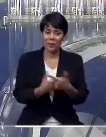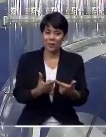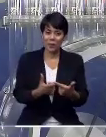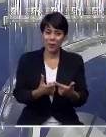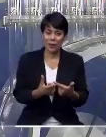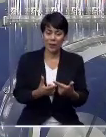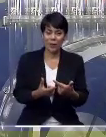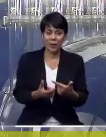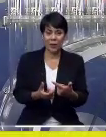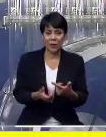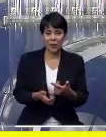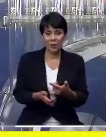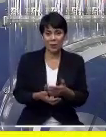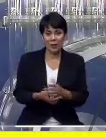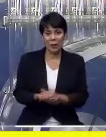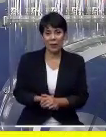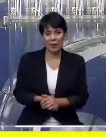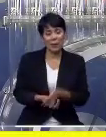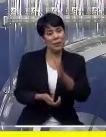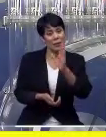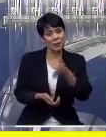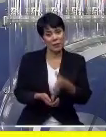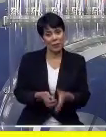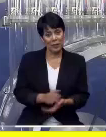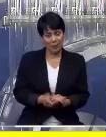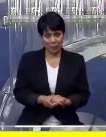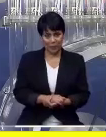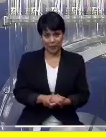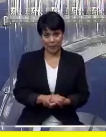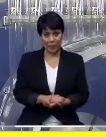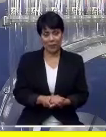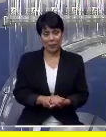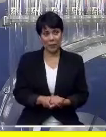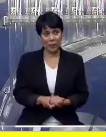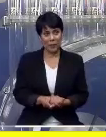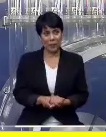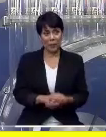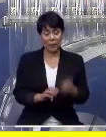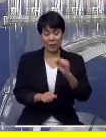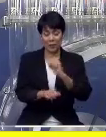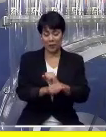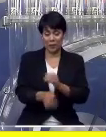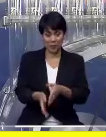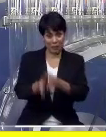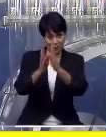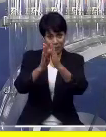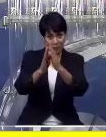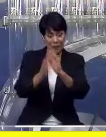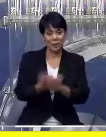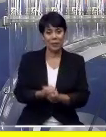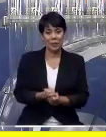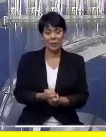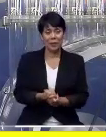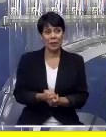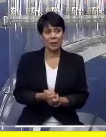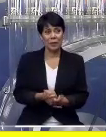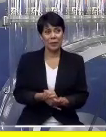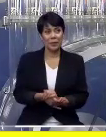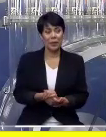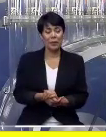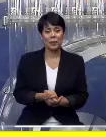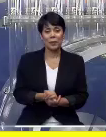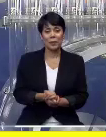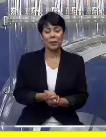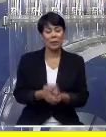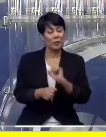você que apostou na Time Mania. Valendo! Não desceram todas as bolas. Estamos observando a nona